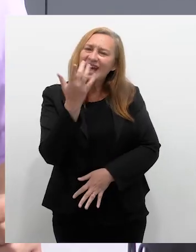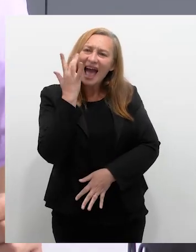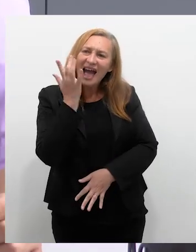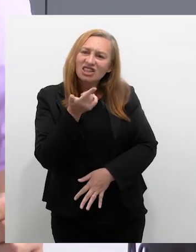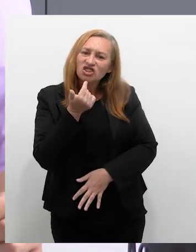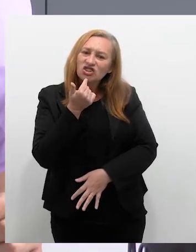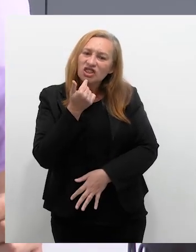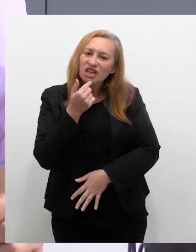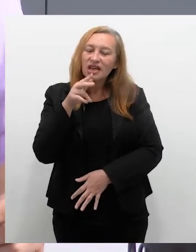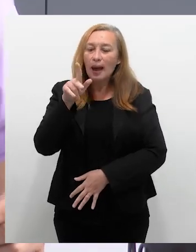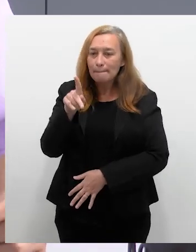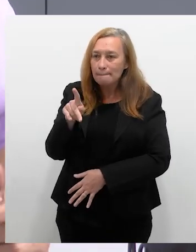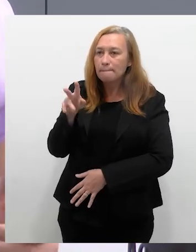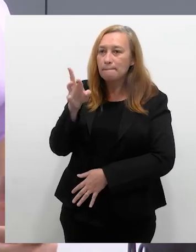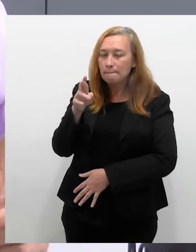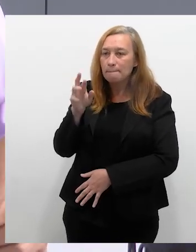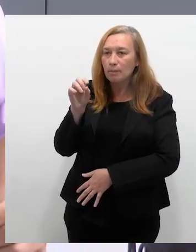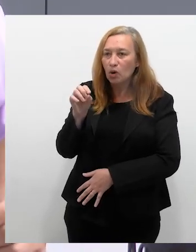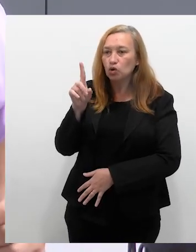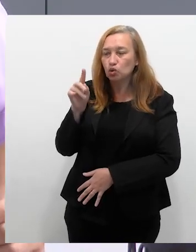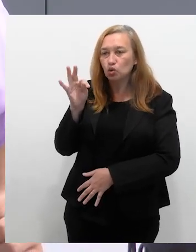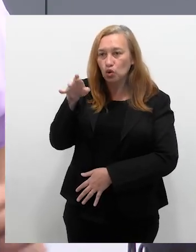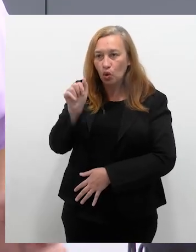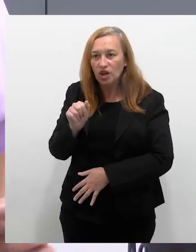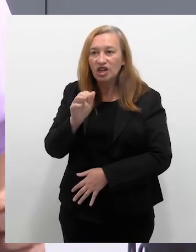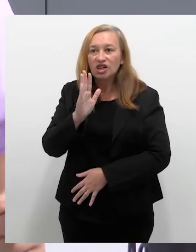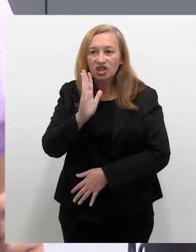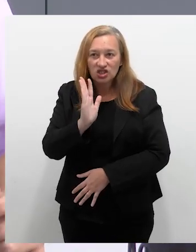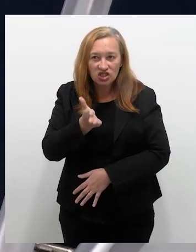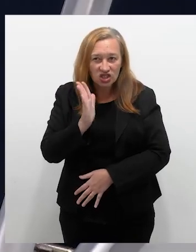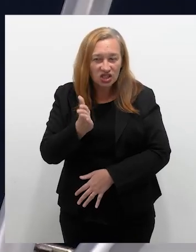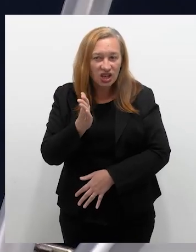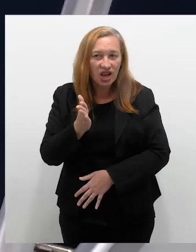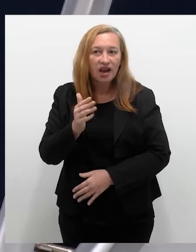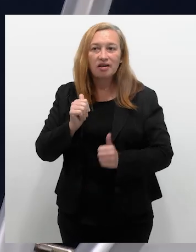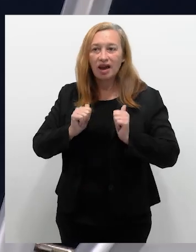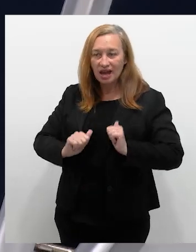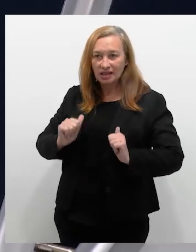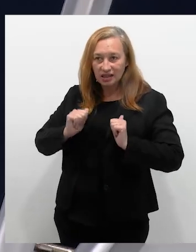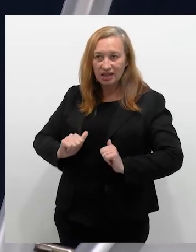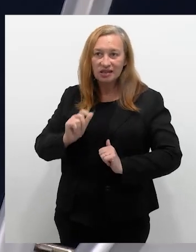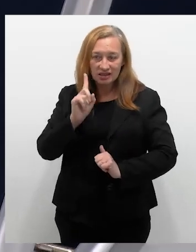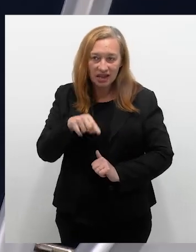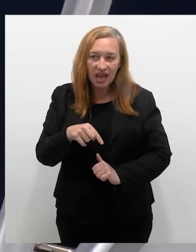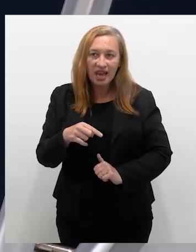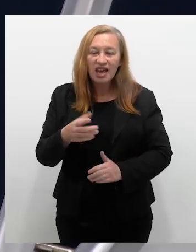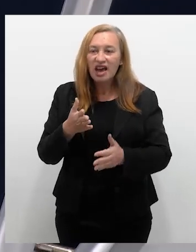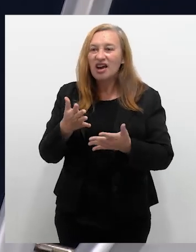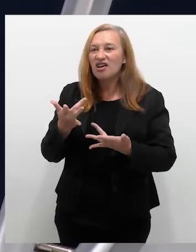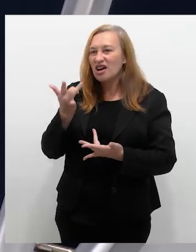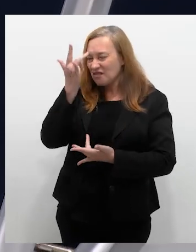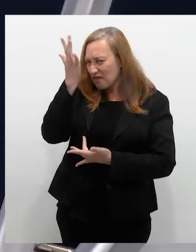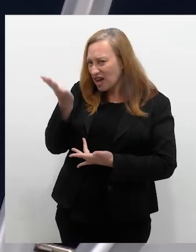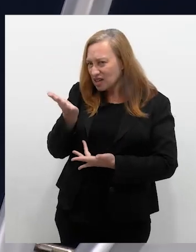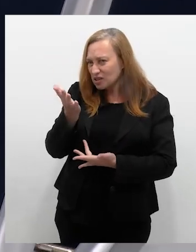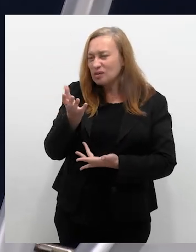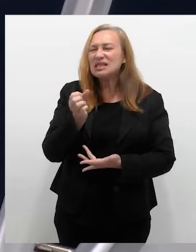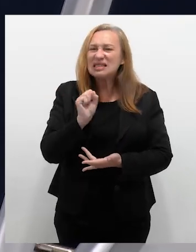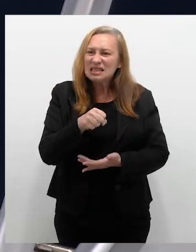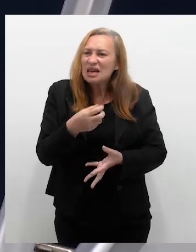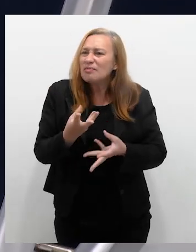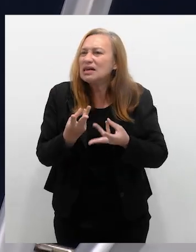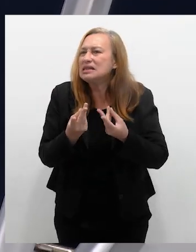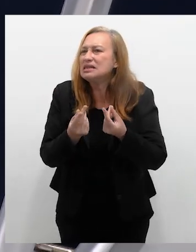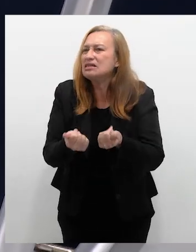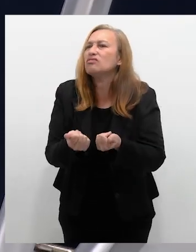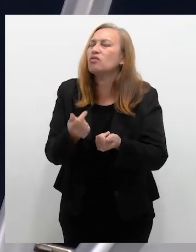acha que a produtora que já é atriz facilita? Eu acho que facilita, sim. Tem mais sensibilidade? Sim, você